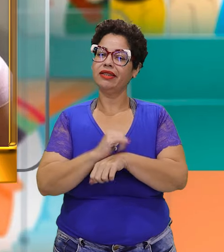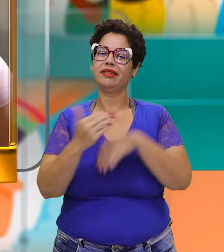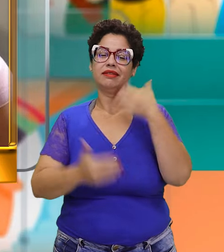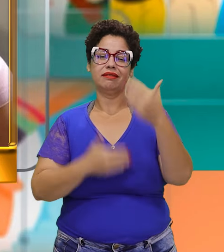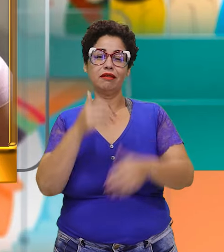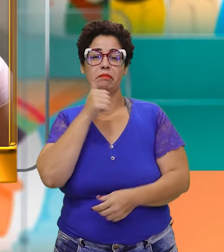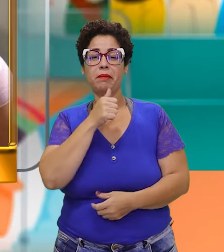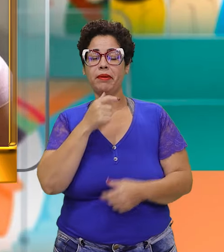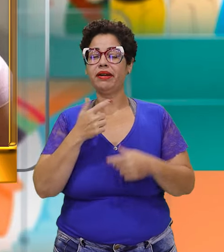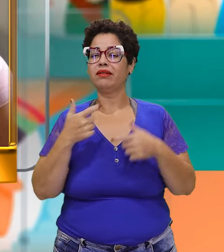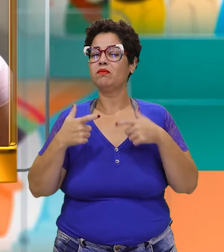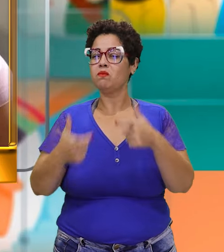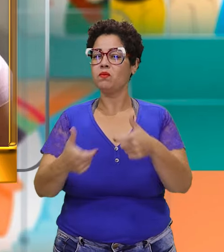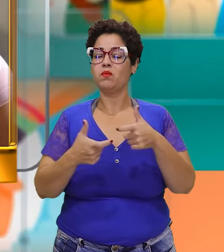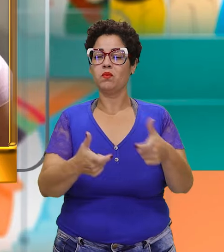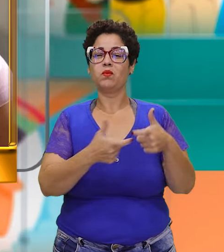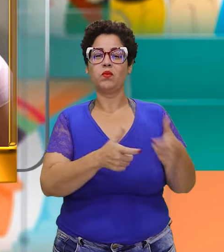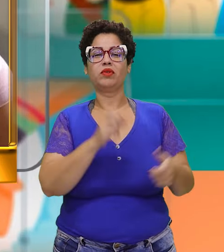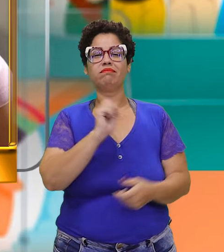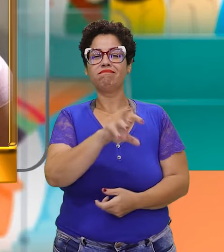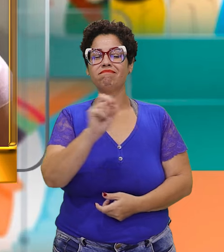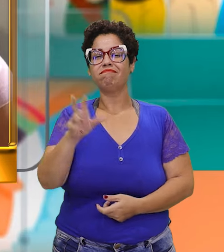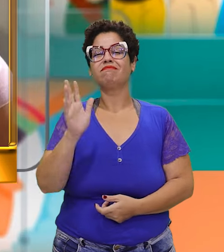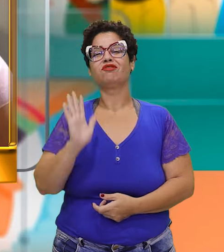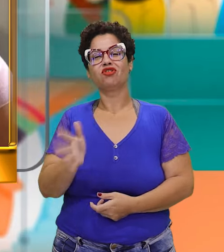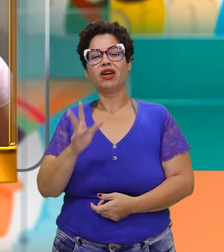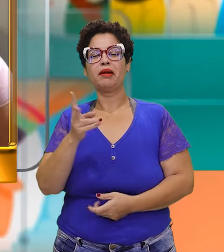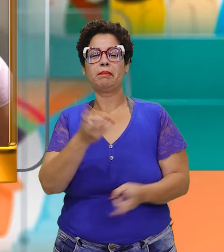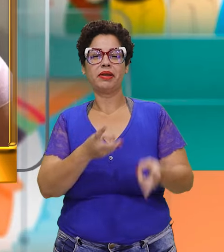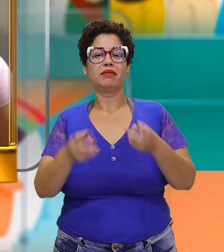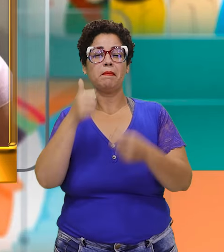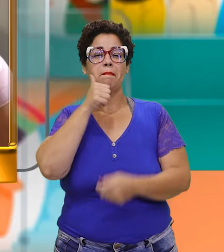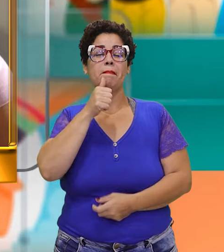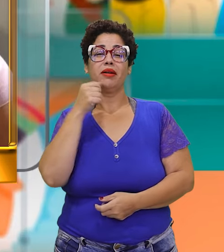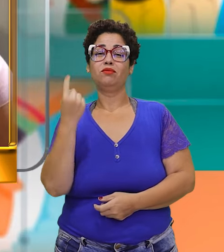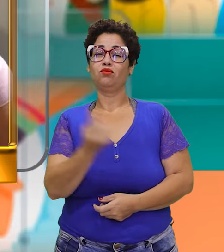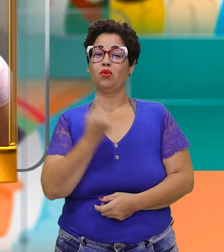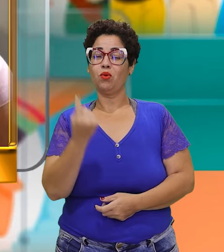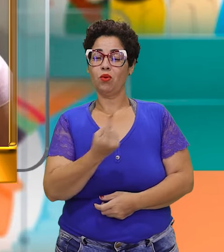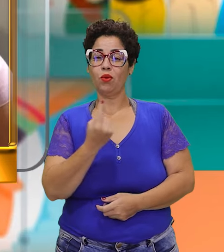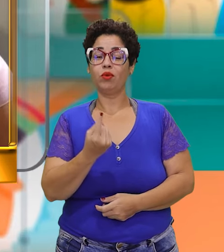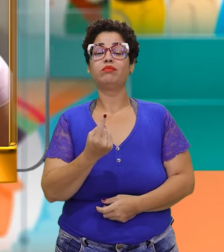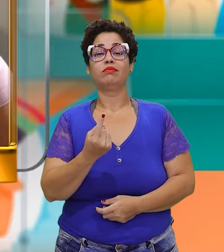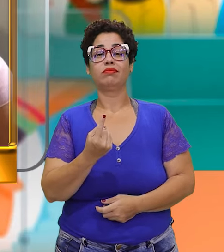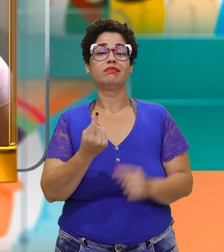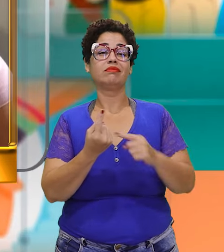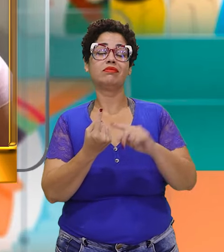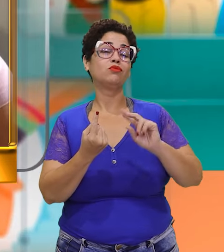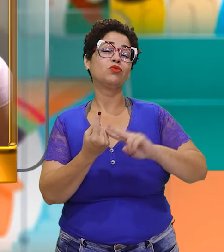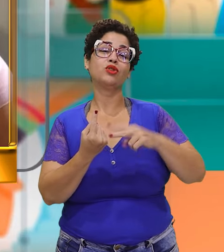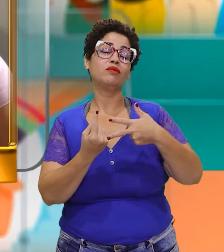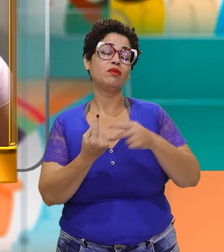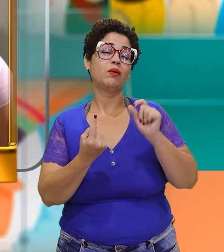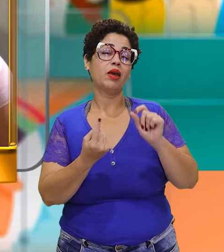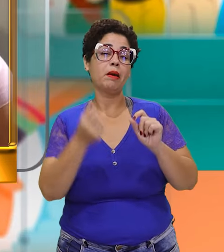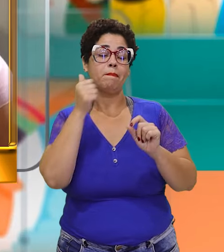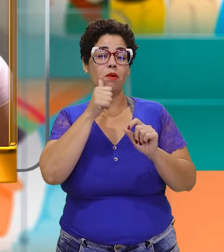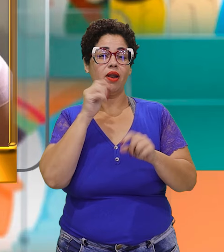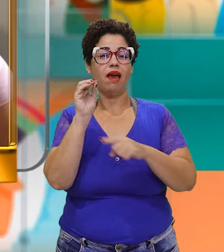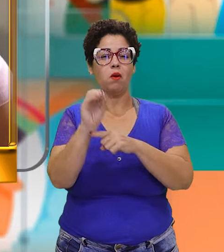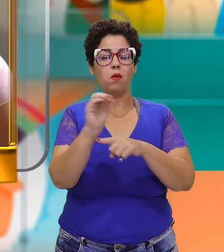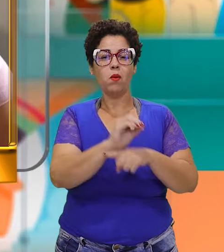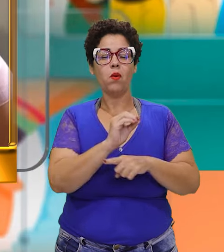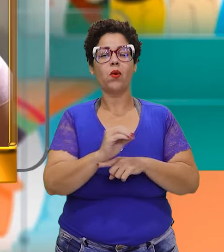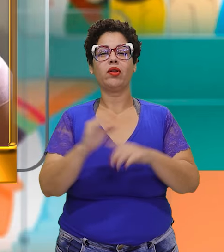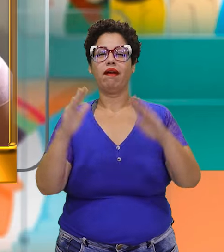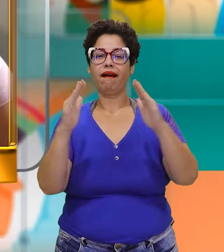sua vida, sua mãe enfrentou o que conhecemos por mãe solo, ou seja, mãe solo refere-se a uma mulher que